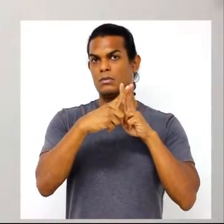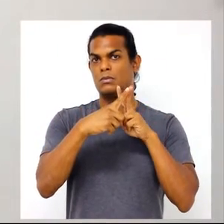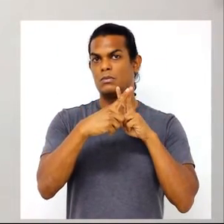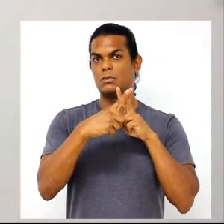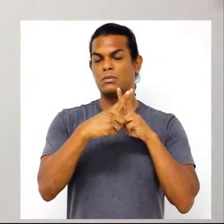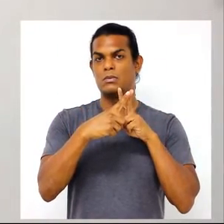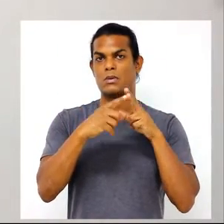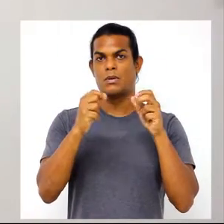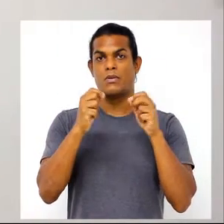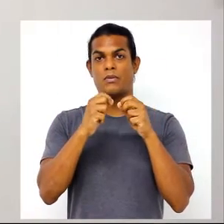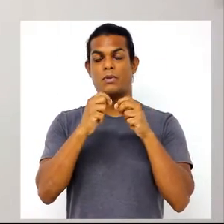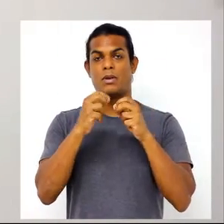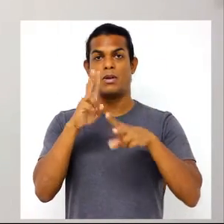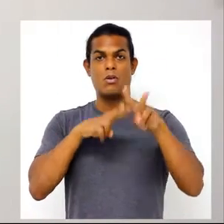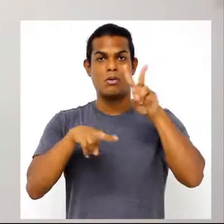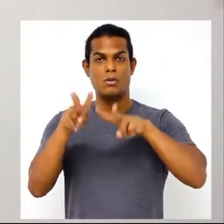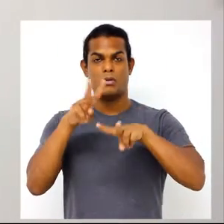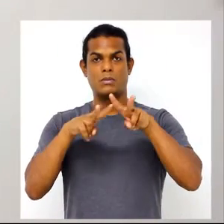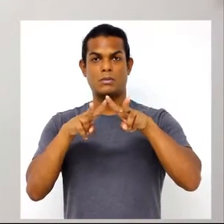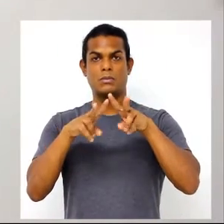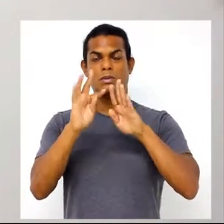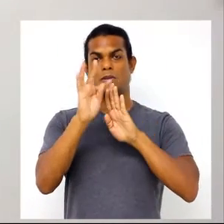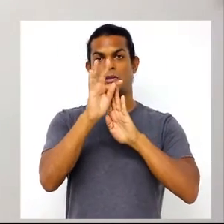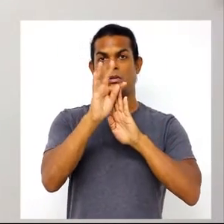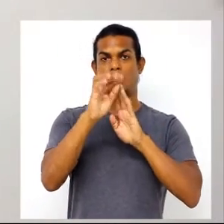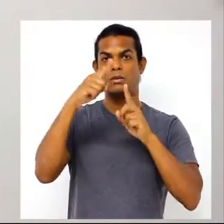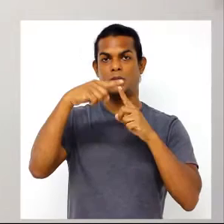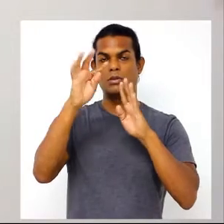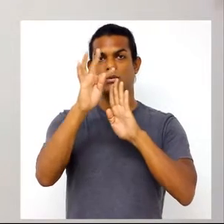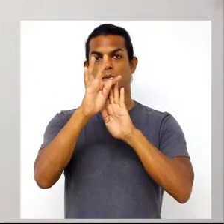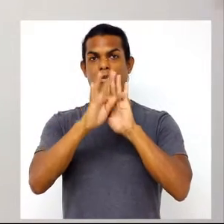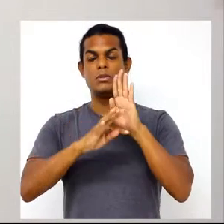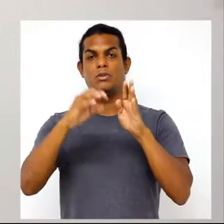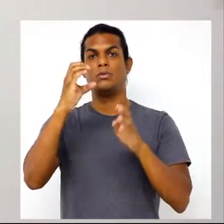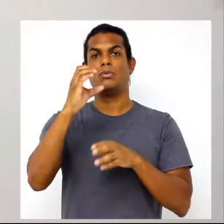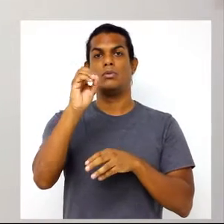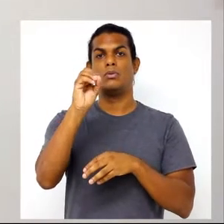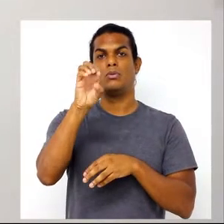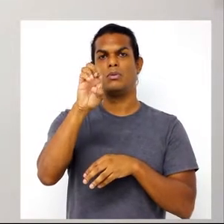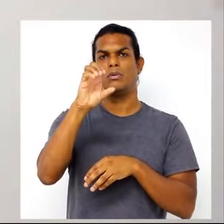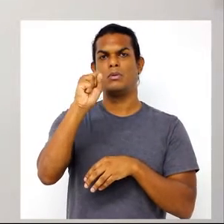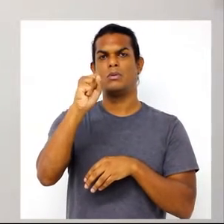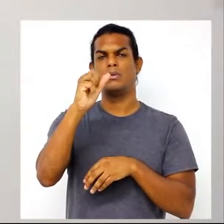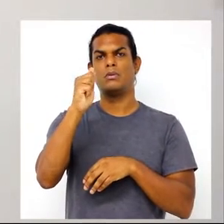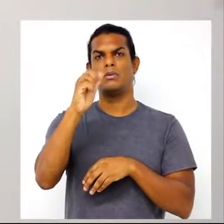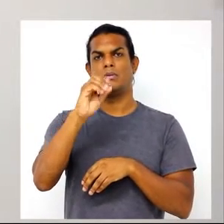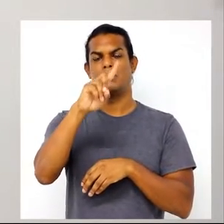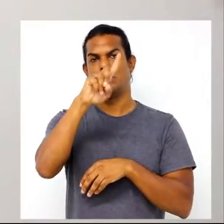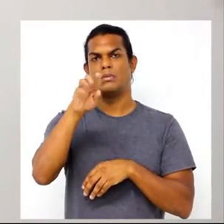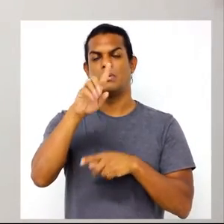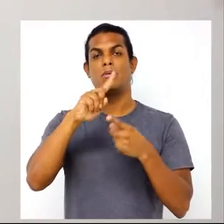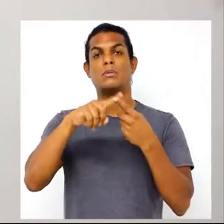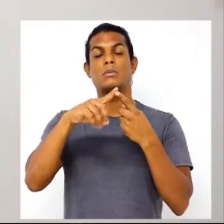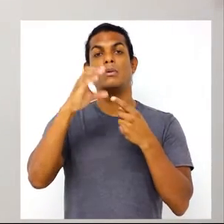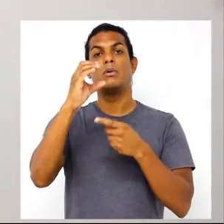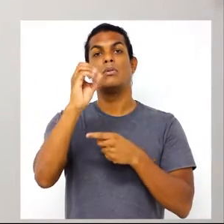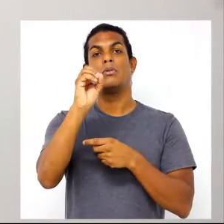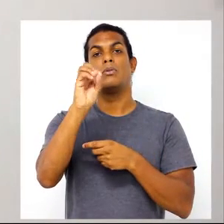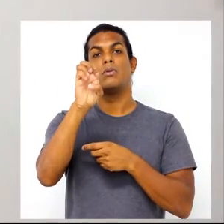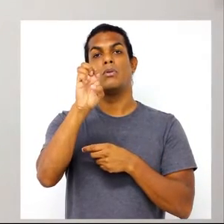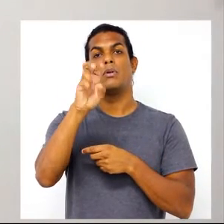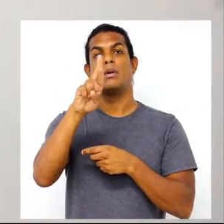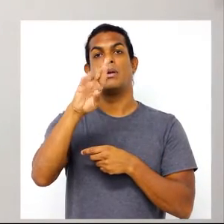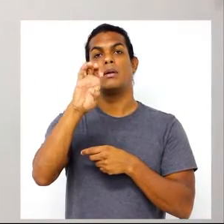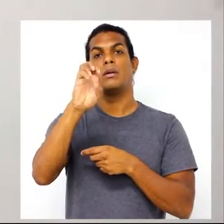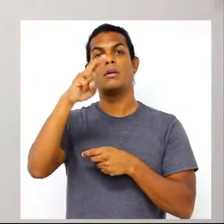competência é elaborar tipos de textos com coesão e coerência, né? Então, nós vimos